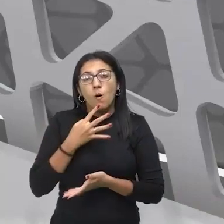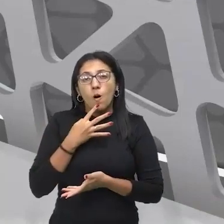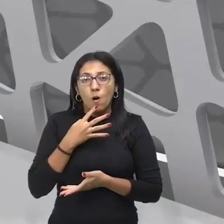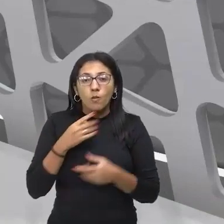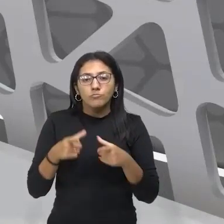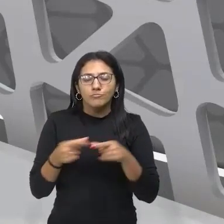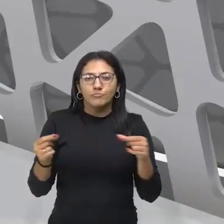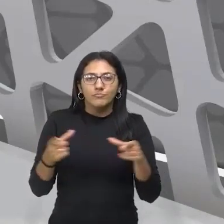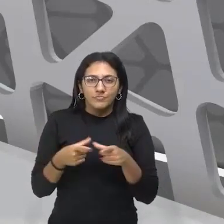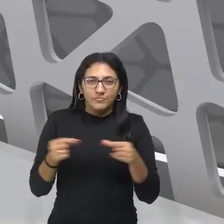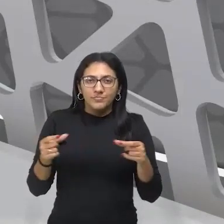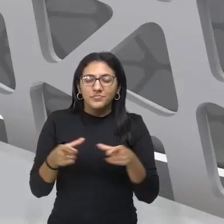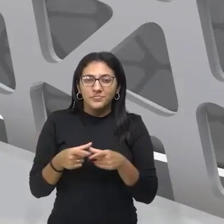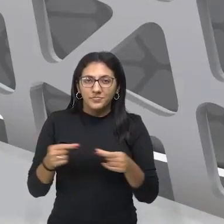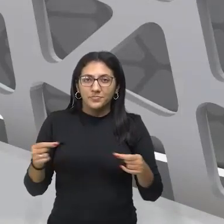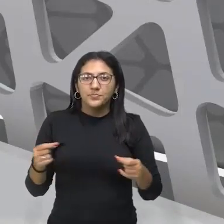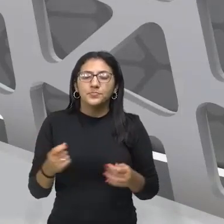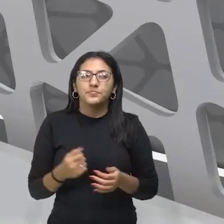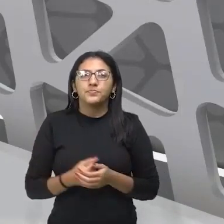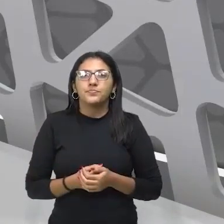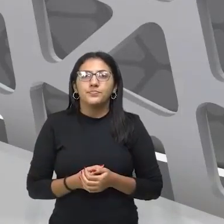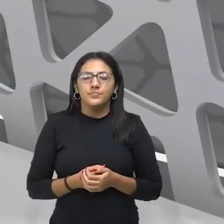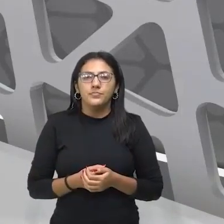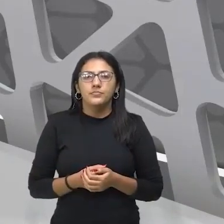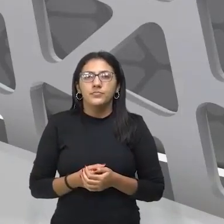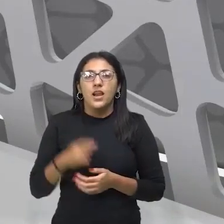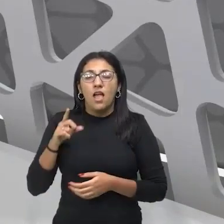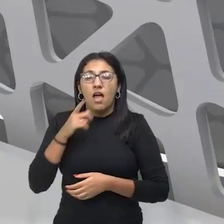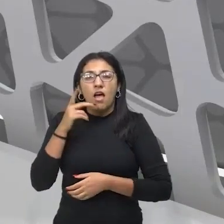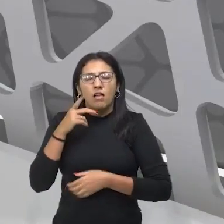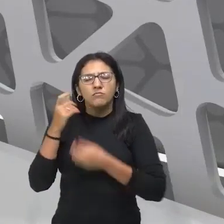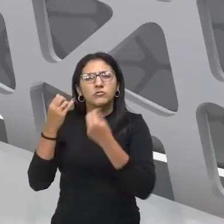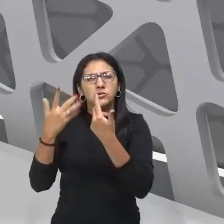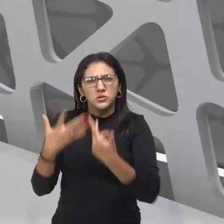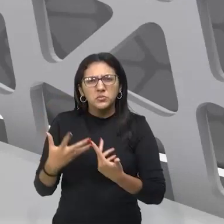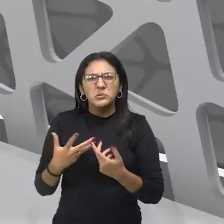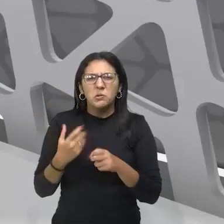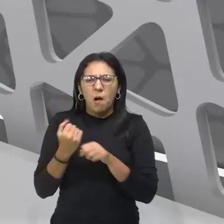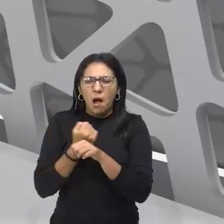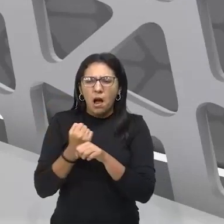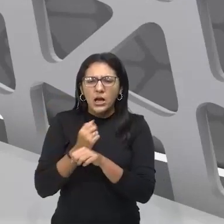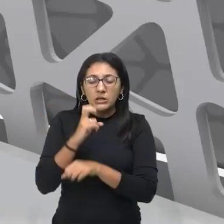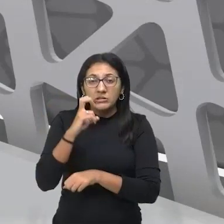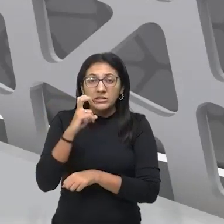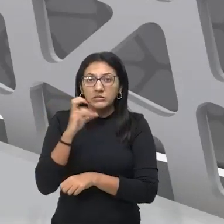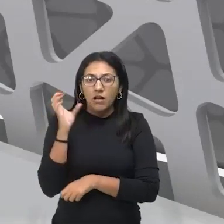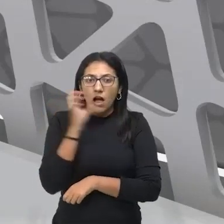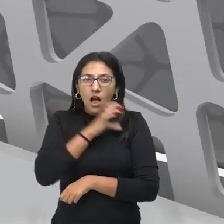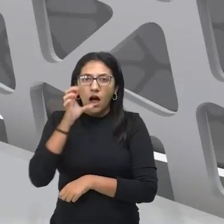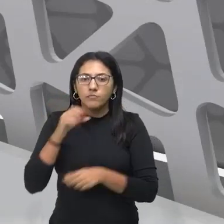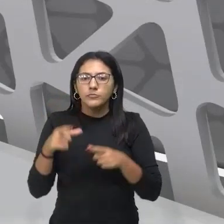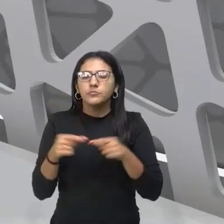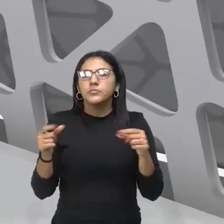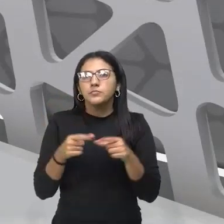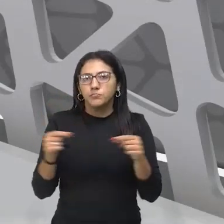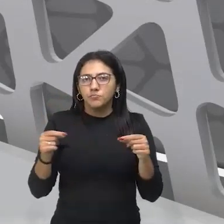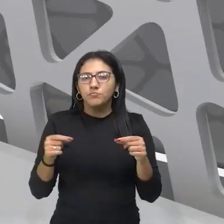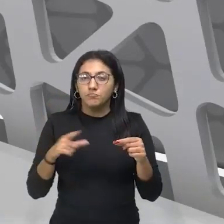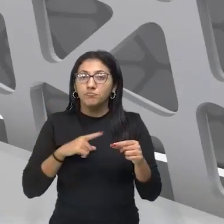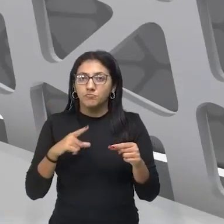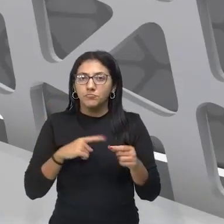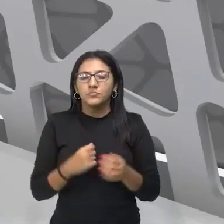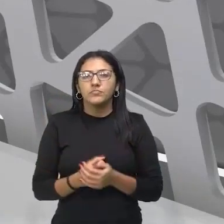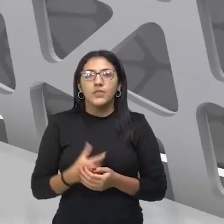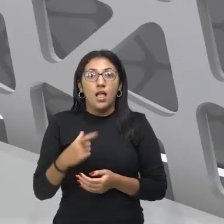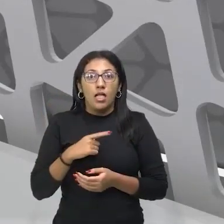hoje, Brasília, né? E ele disse que ia construir Brasília em 5 anos e conseguiu construir, né?